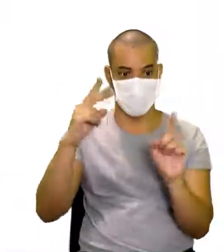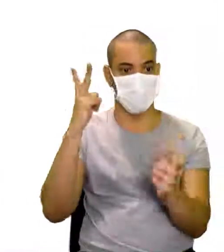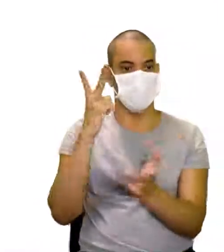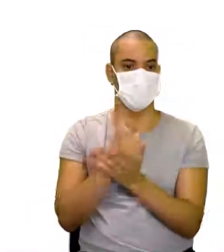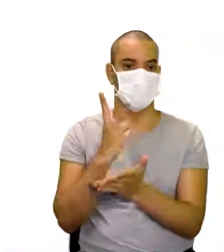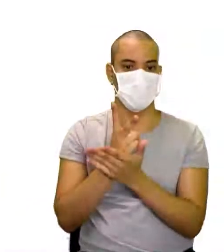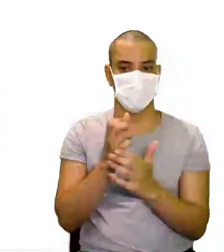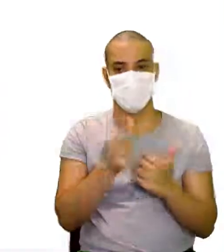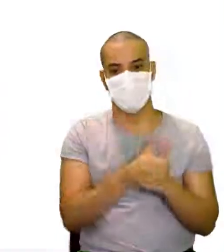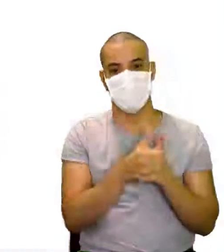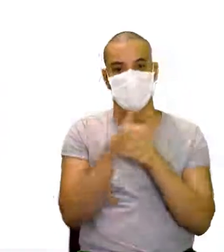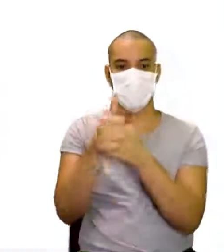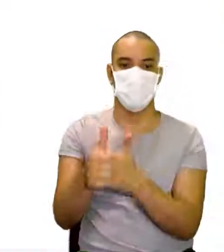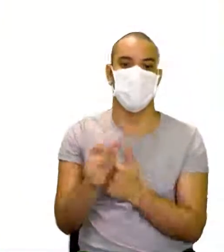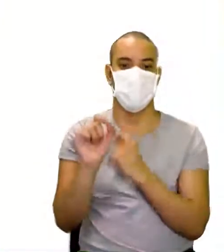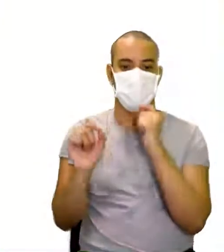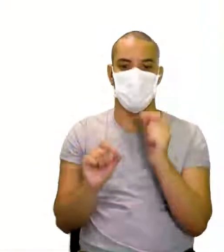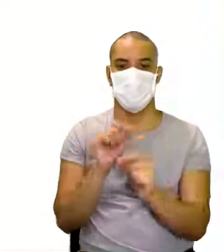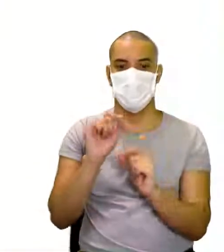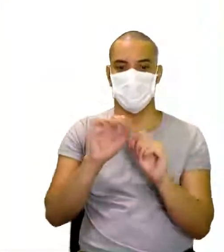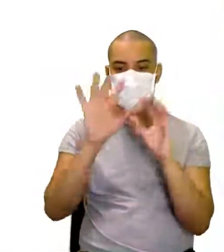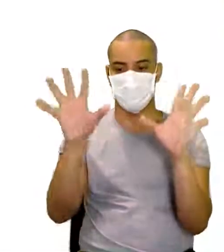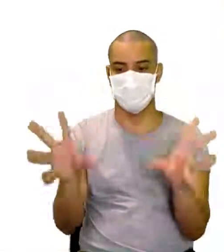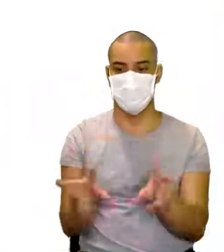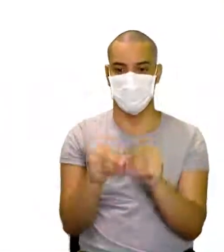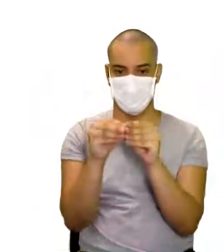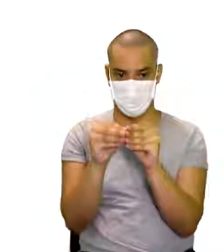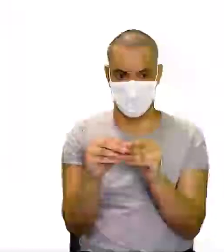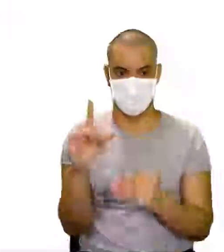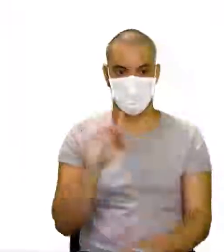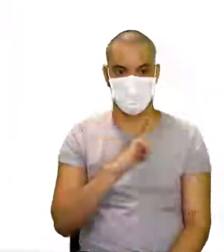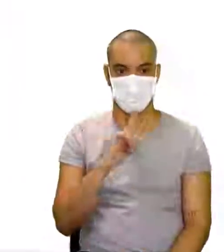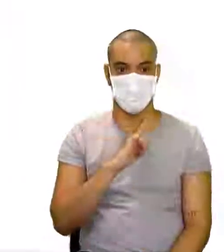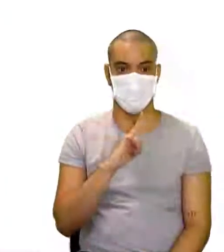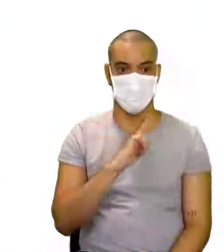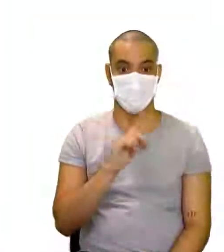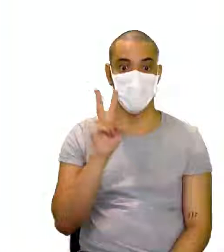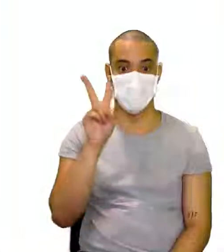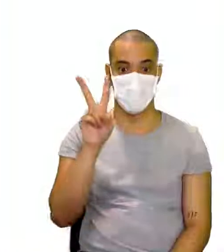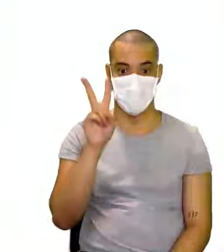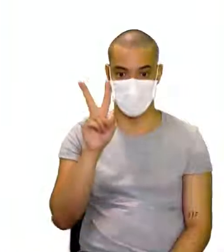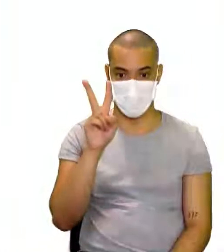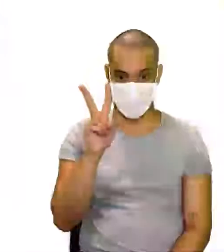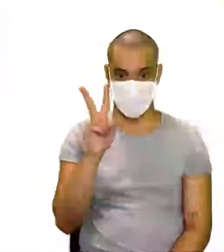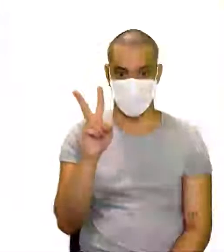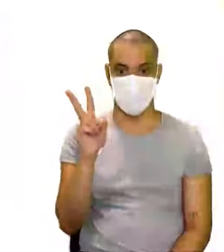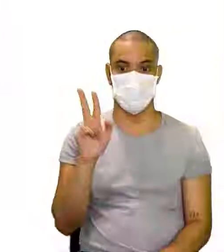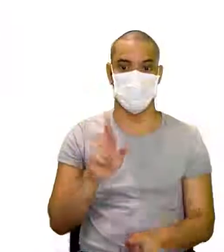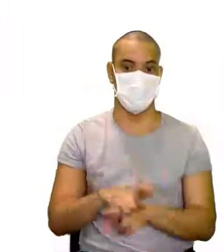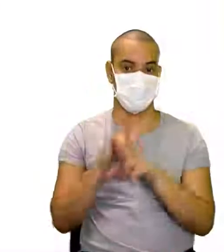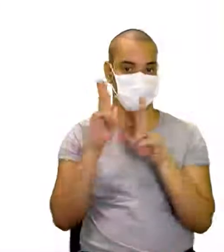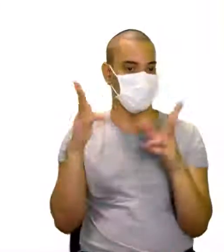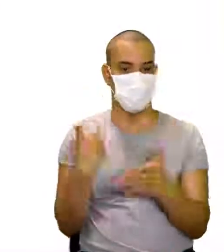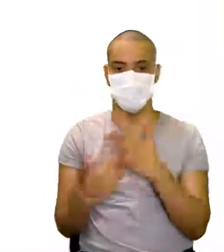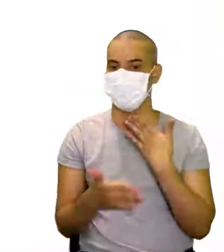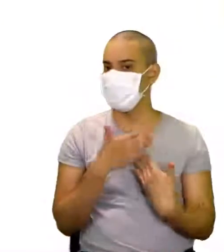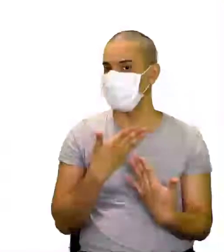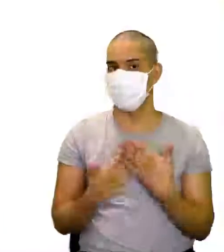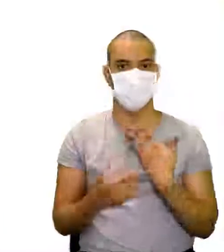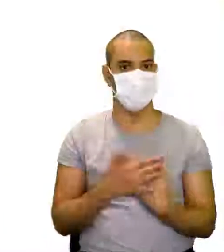sempre acompanhado de um polo conjugado, havendo no mínimo dois polos distintos em qualquer